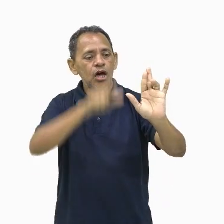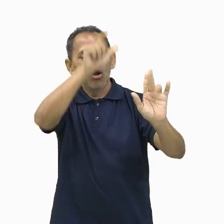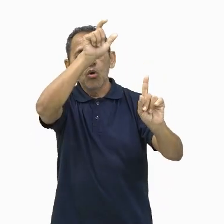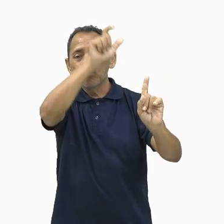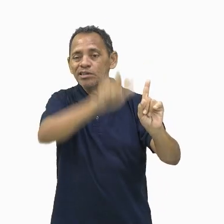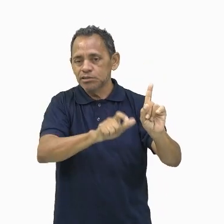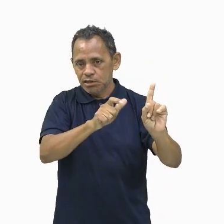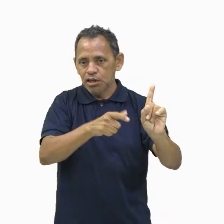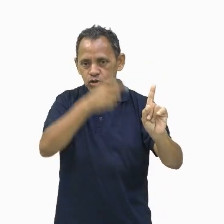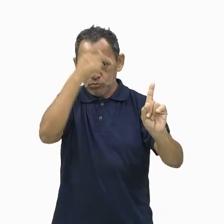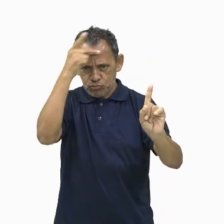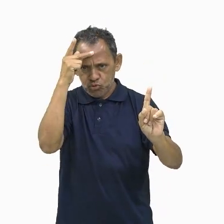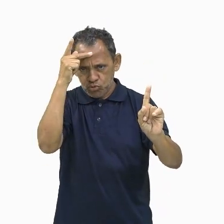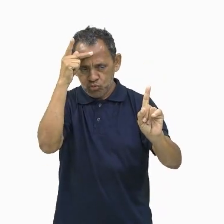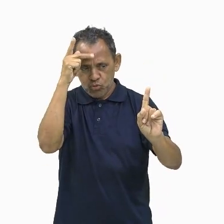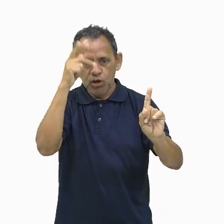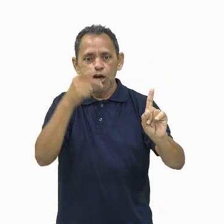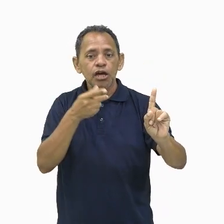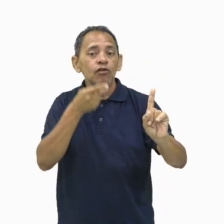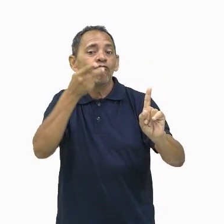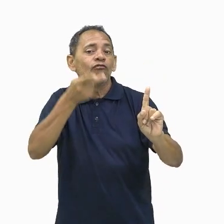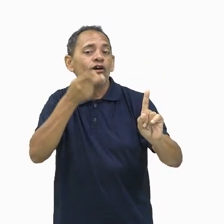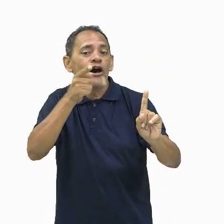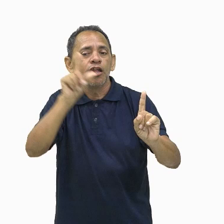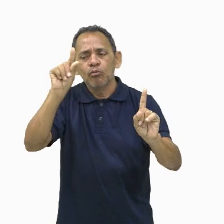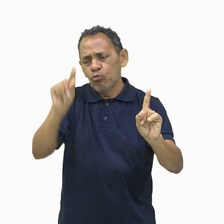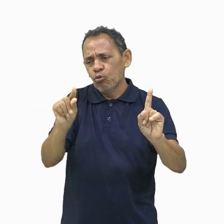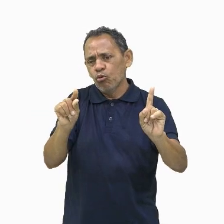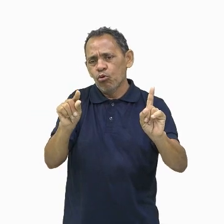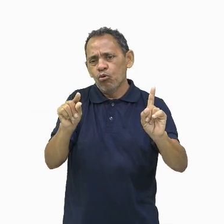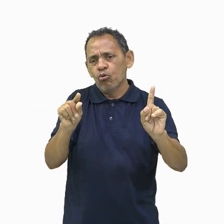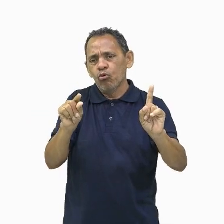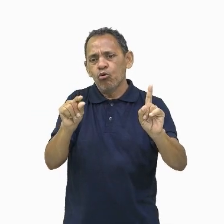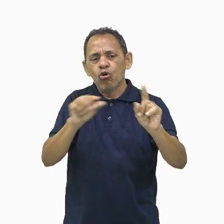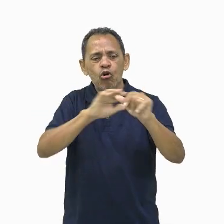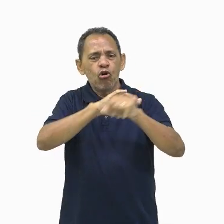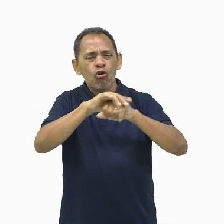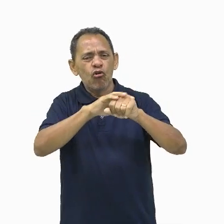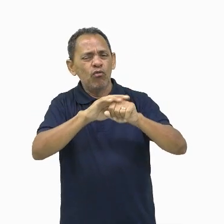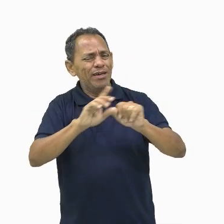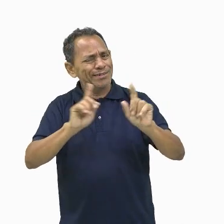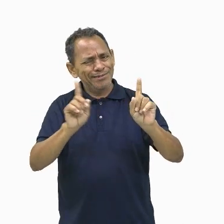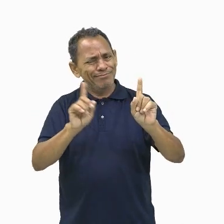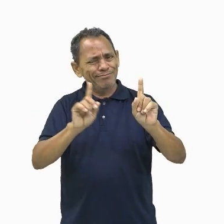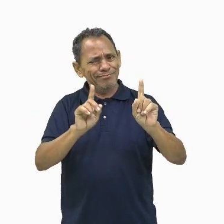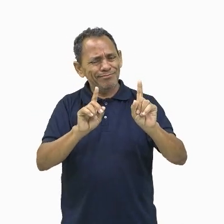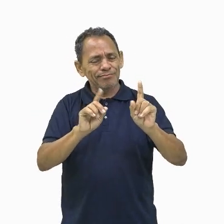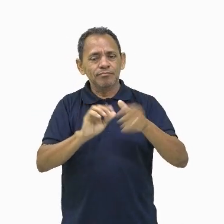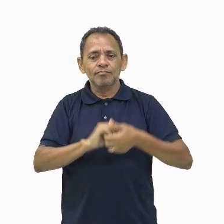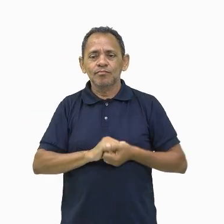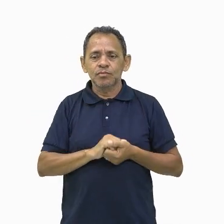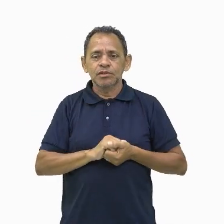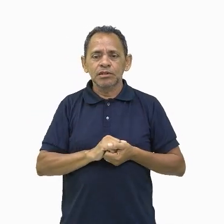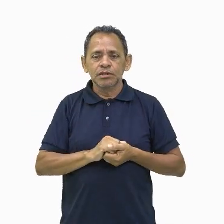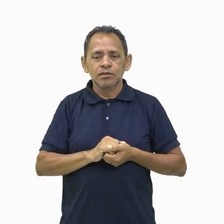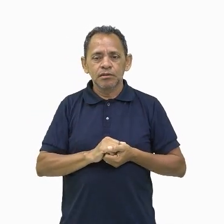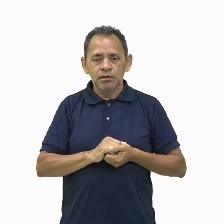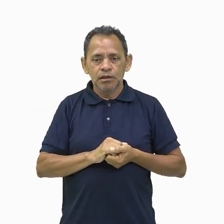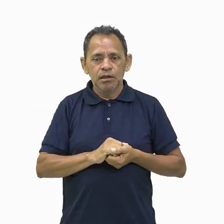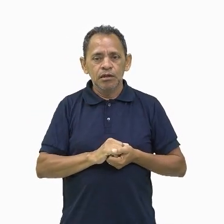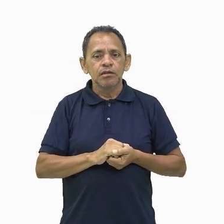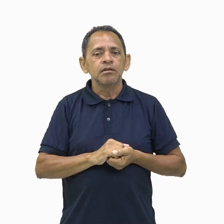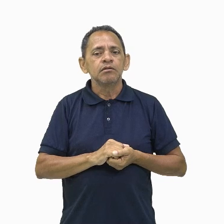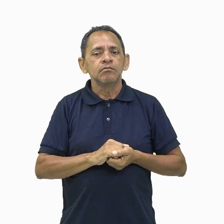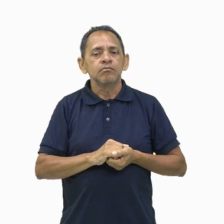pouco, um personagem que não é de muita conversa. Então, eu opto por escrever o texto desse